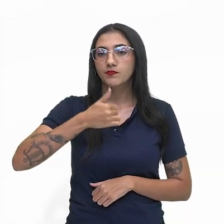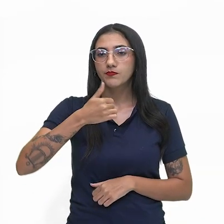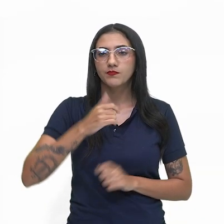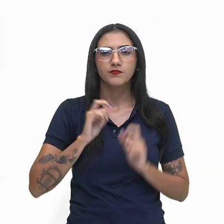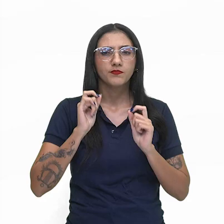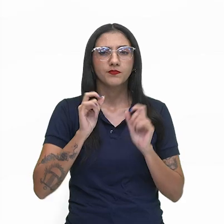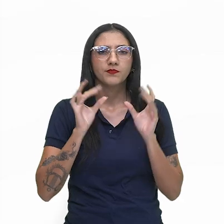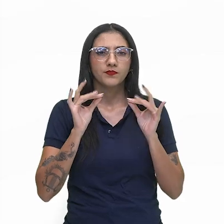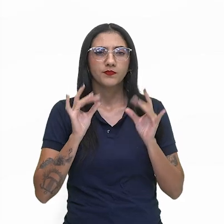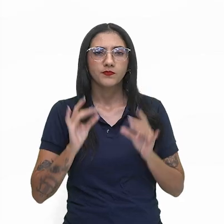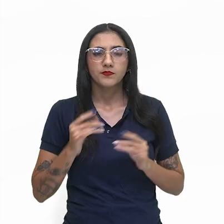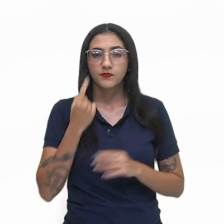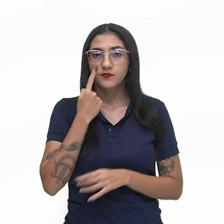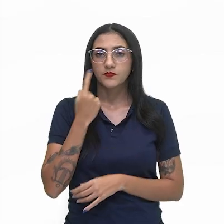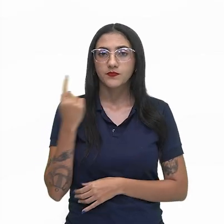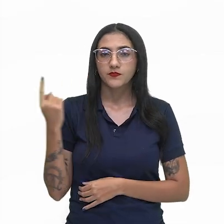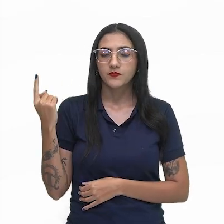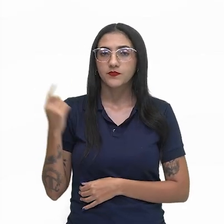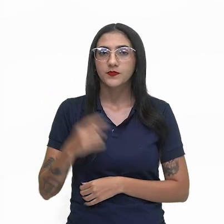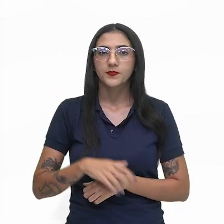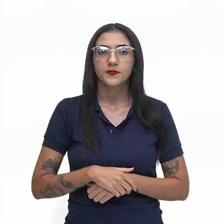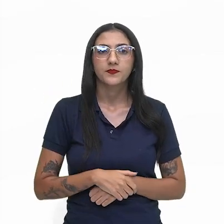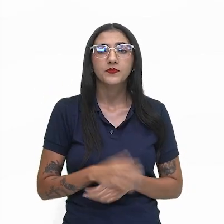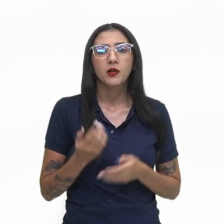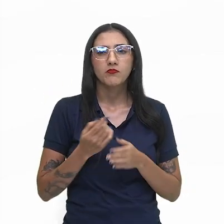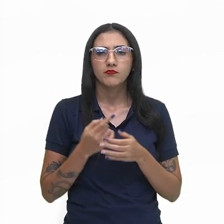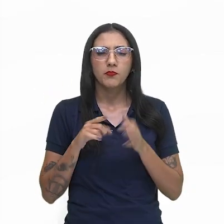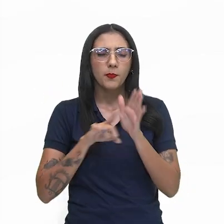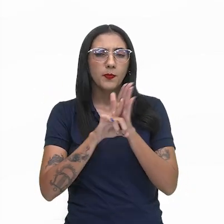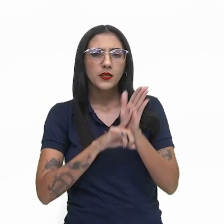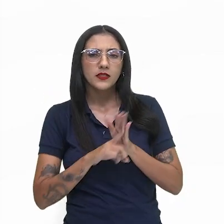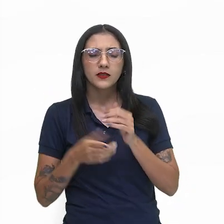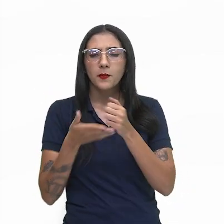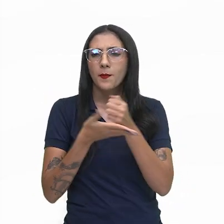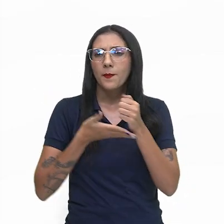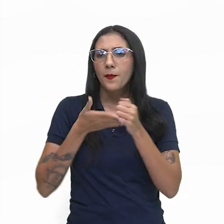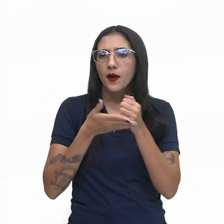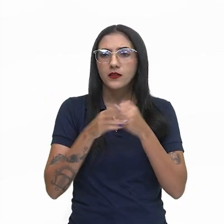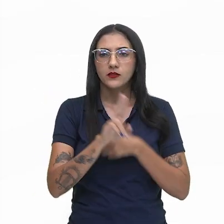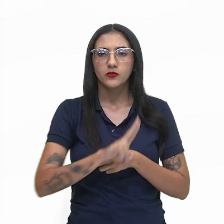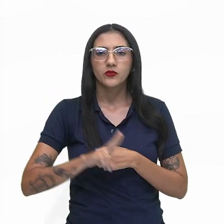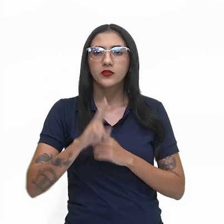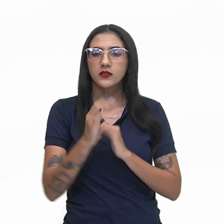ver. Basic Internet Search, pesquisa básica na internet.